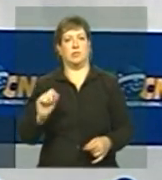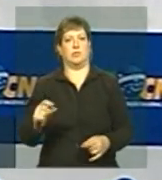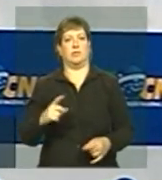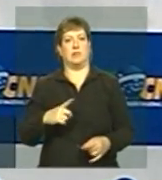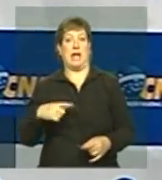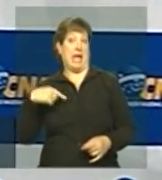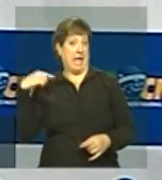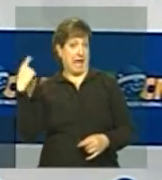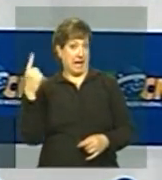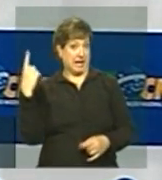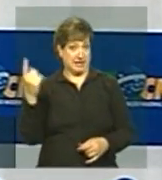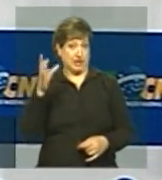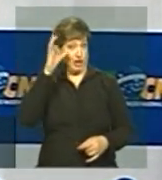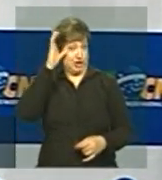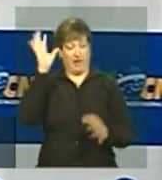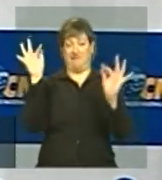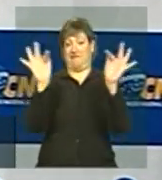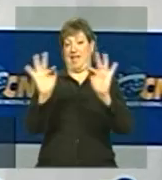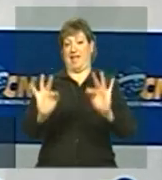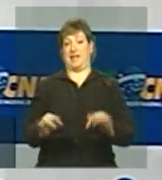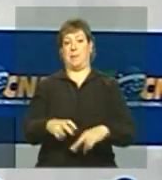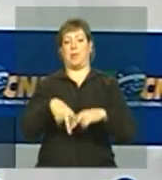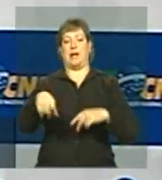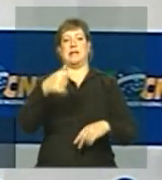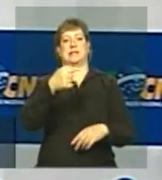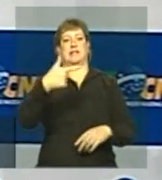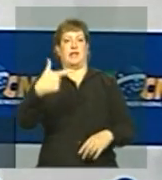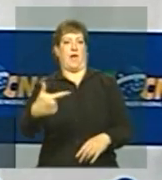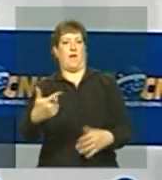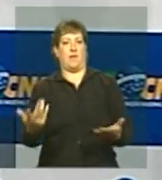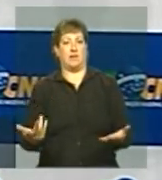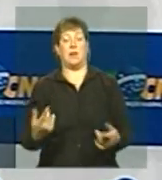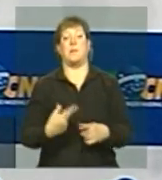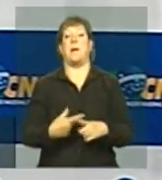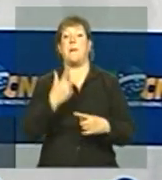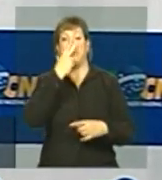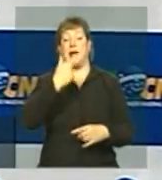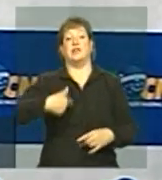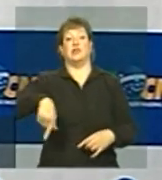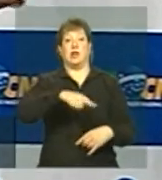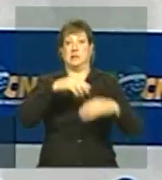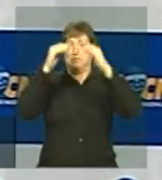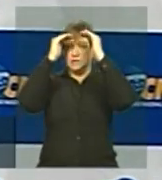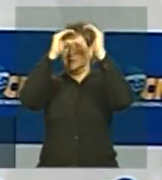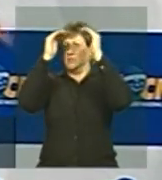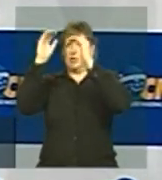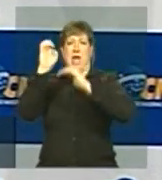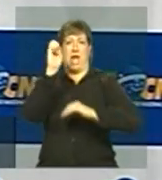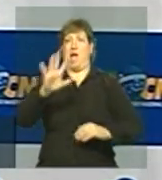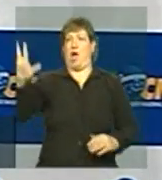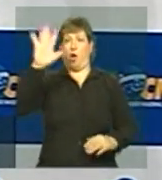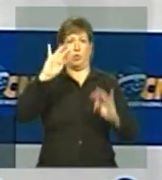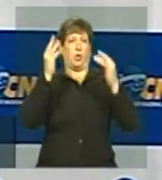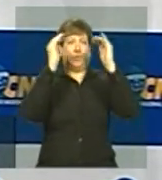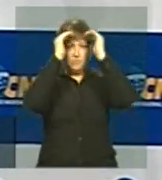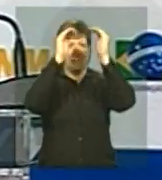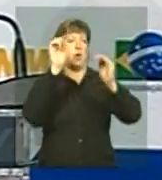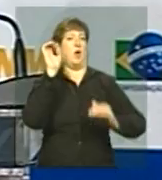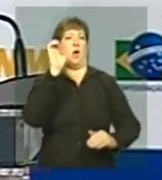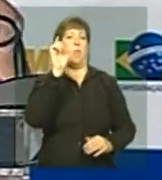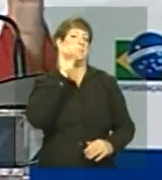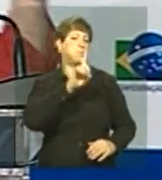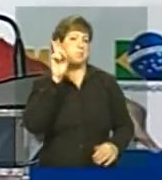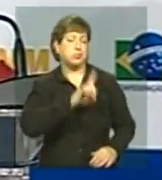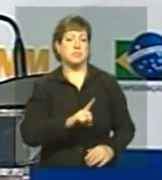a 72, como se nós estivéssemos valorizando o trabalho de todos os europeus e dos americanos,